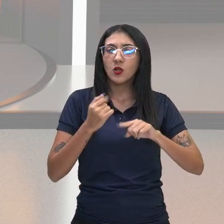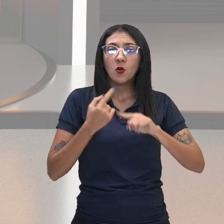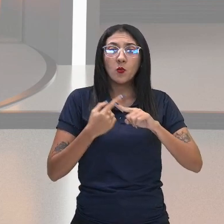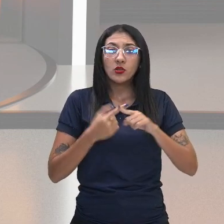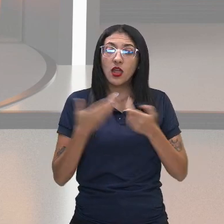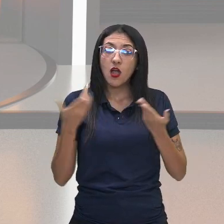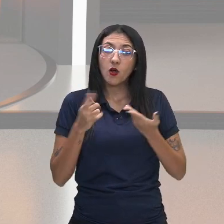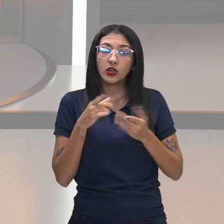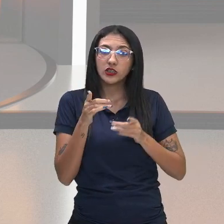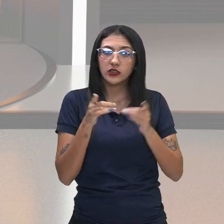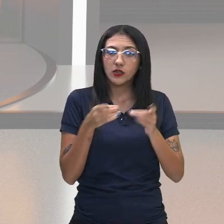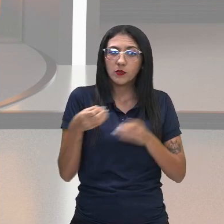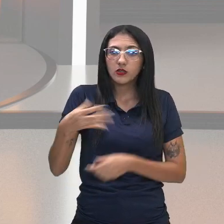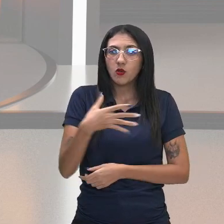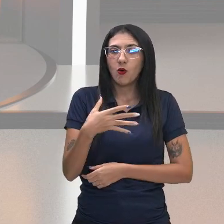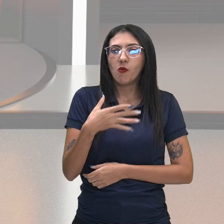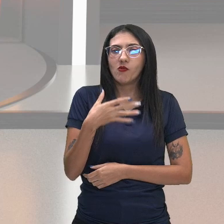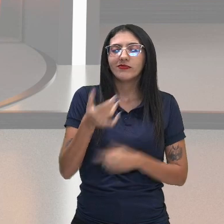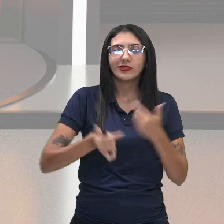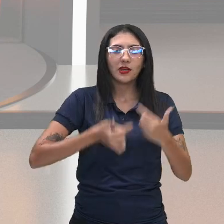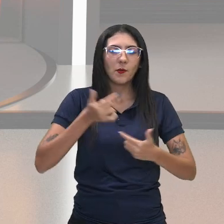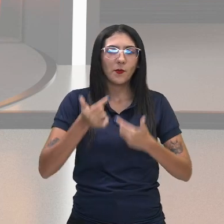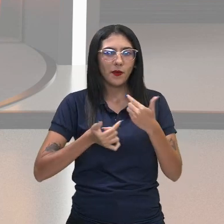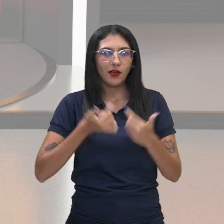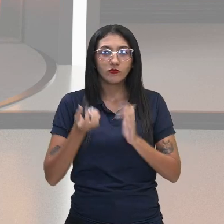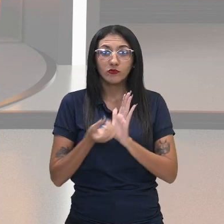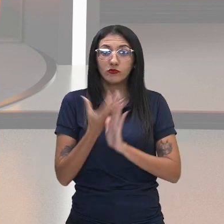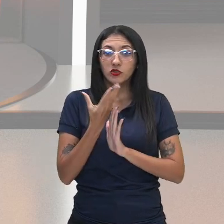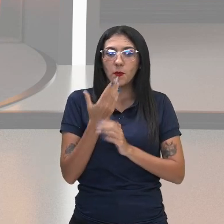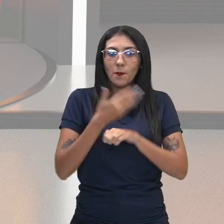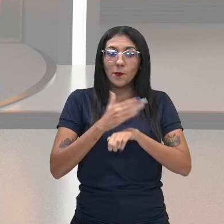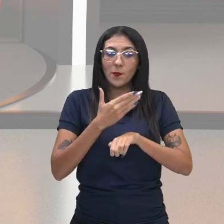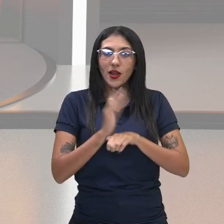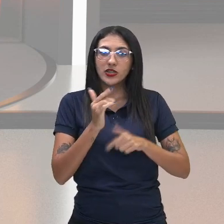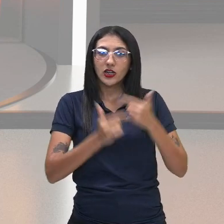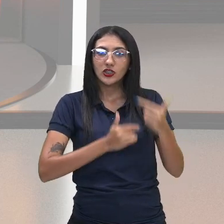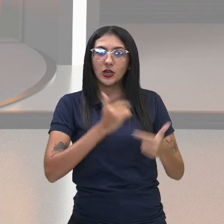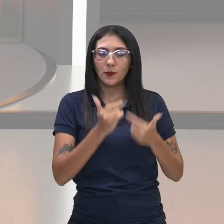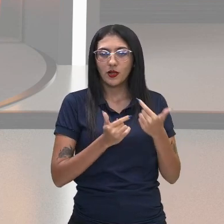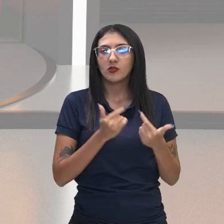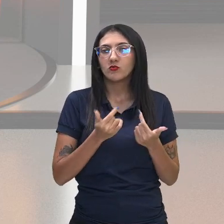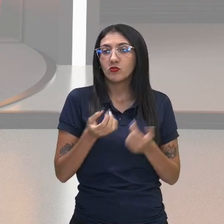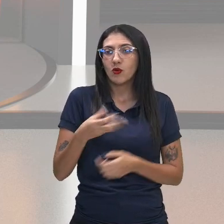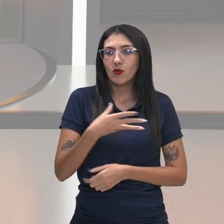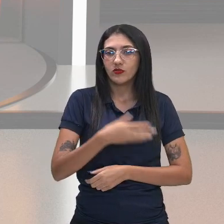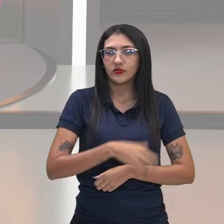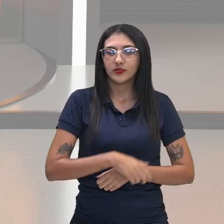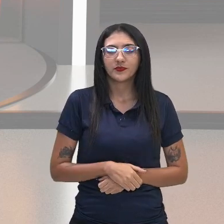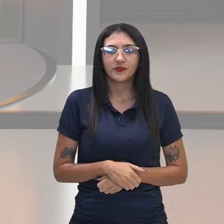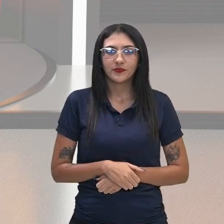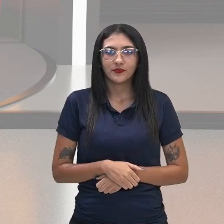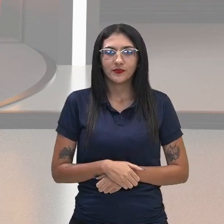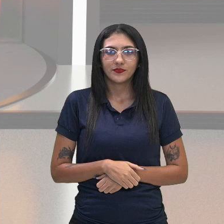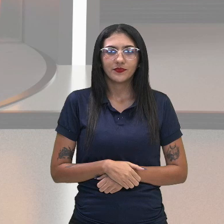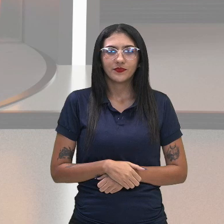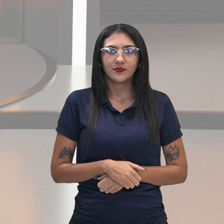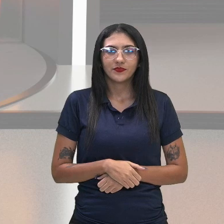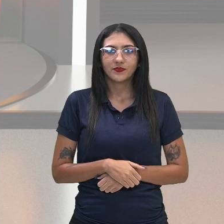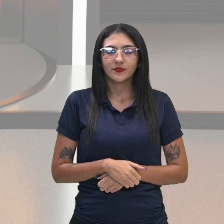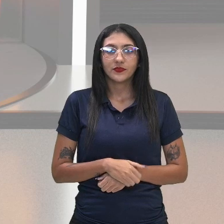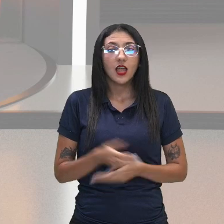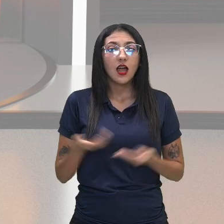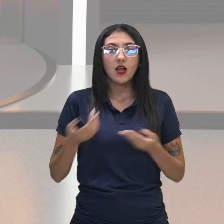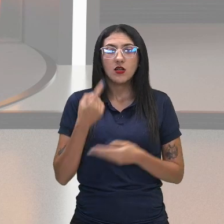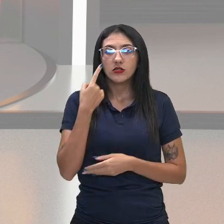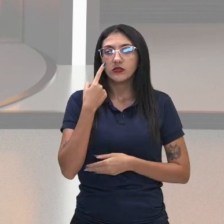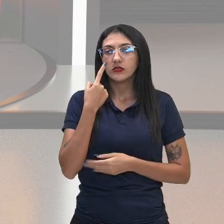novas dinâmicas de trabalho que começaram a surgir de atividades comerciais também. Então vamos ver o que vai ser, ou melhor, como